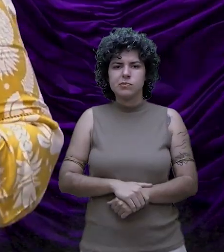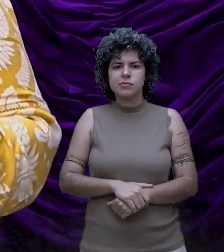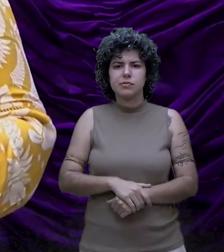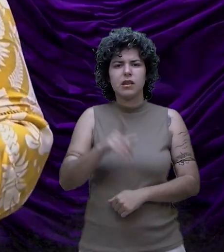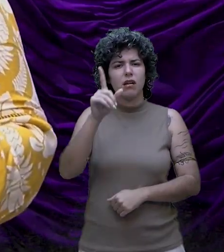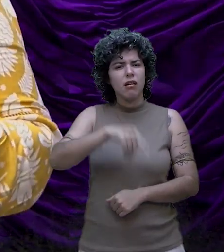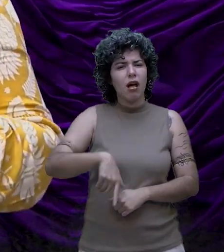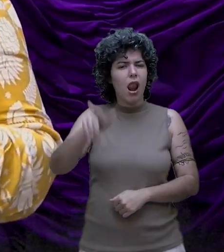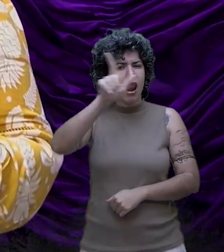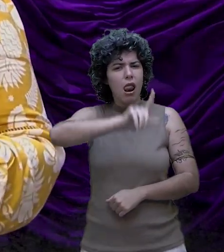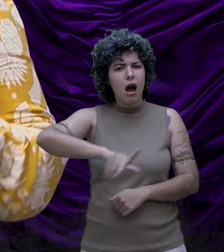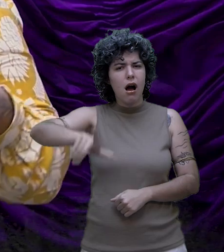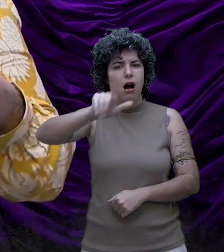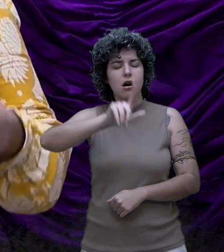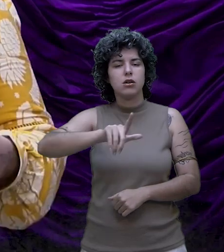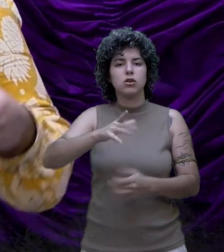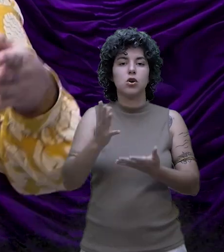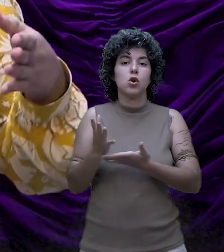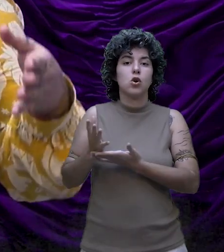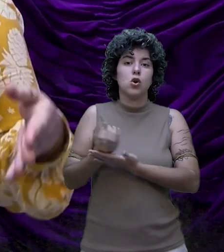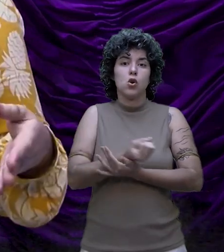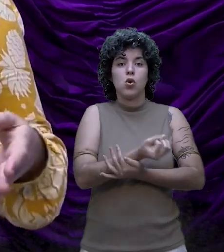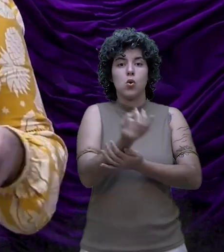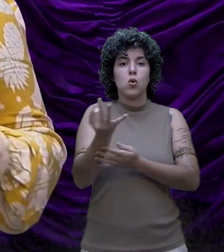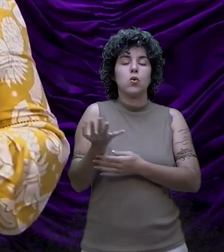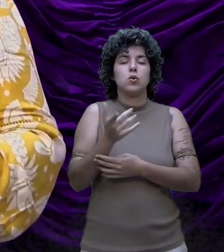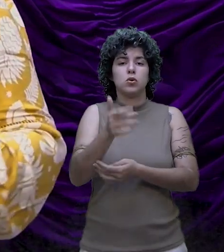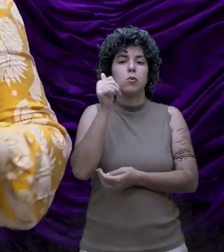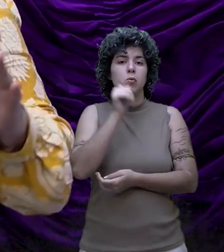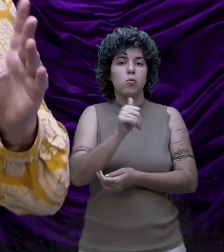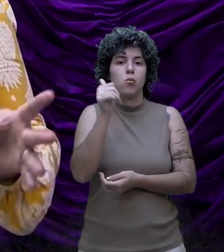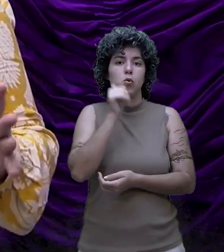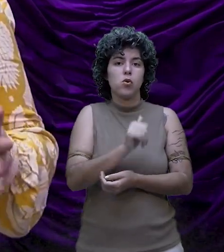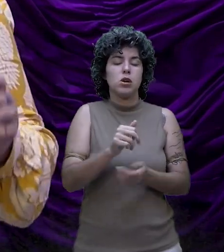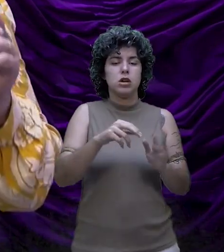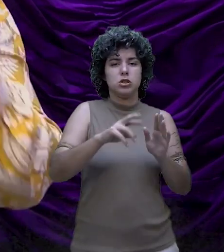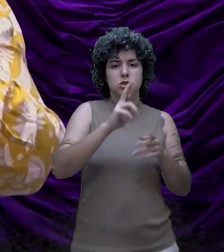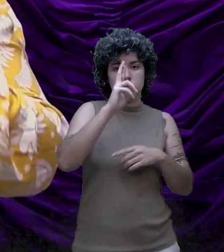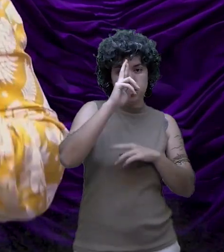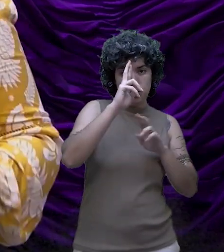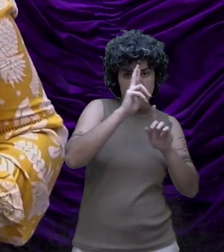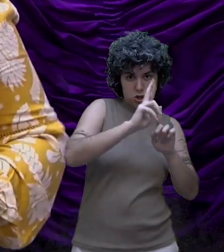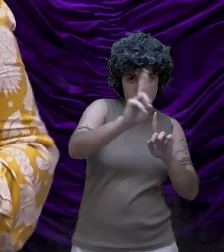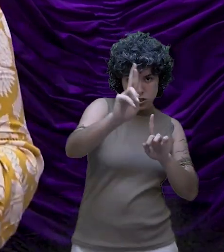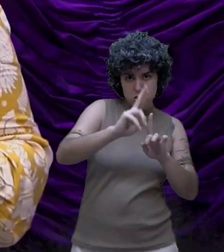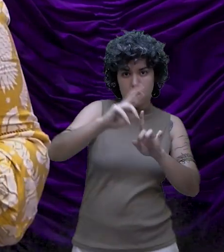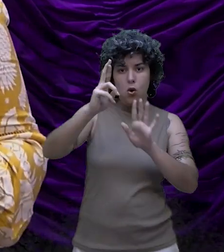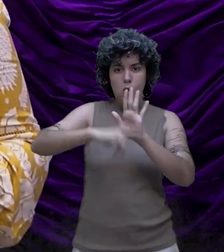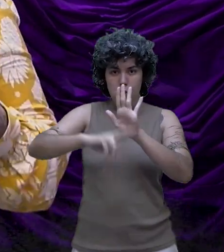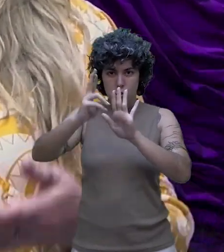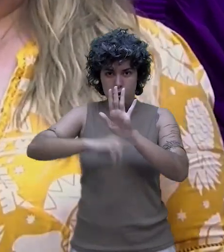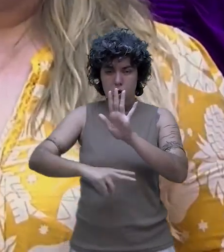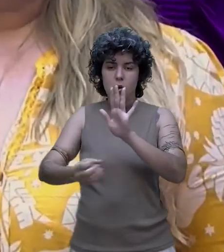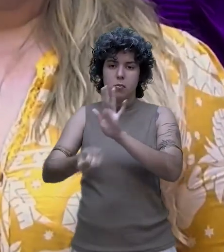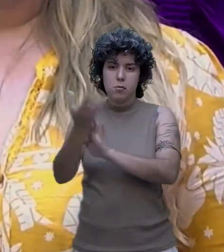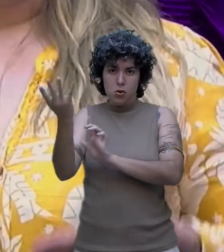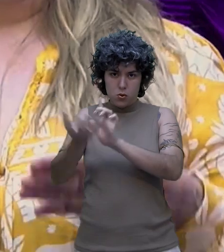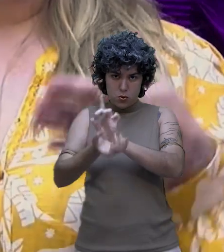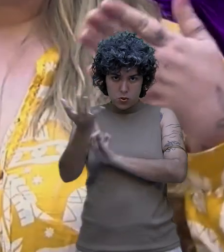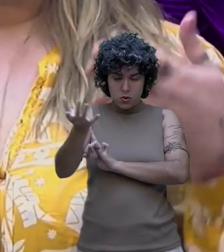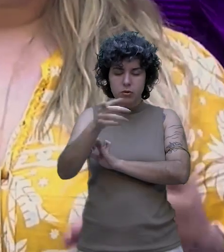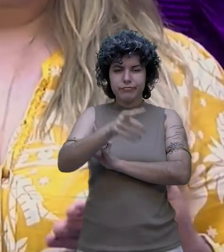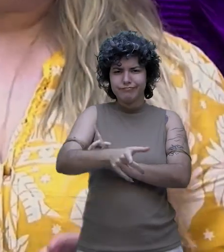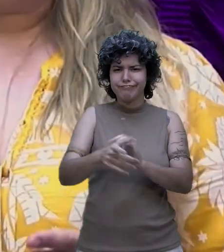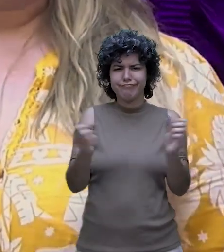mulheres em cargos como direção, roteiro e produção está explodindo mais do que pipoca no micro-ondas. As mulheres